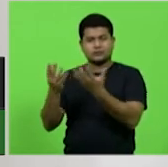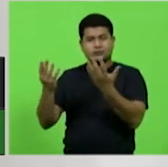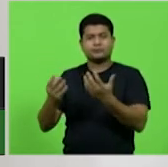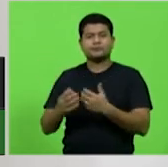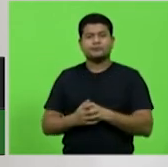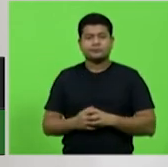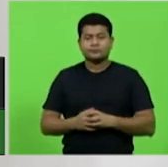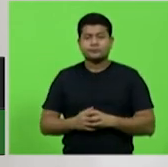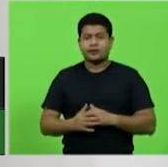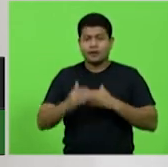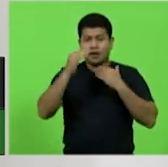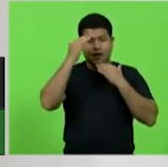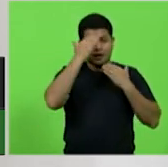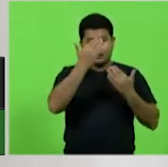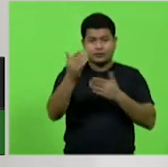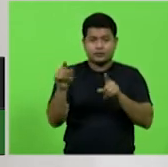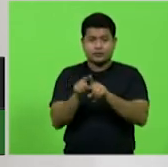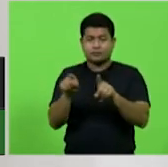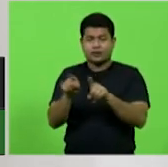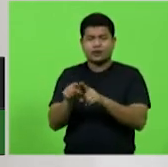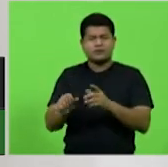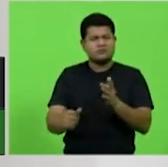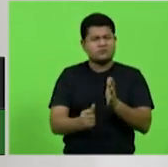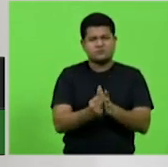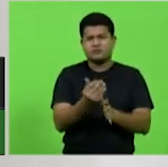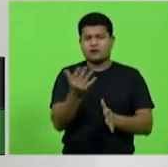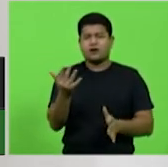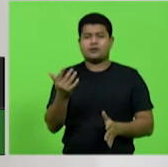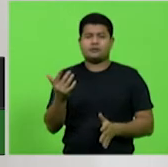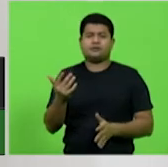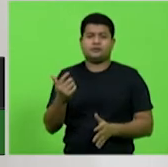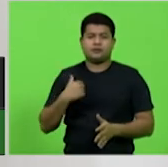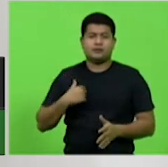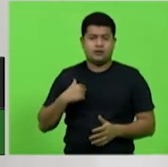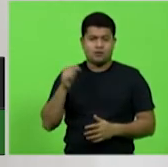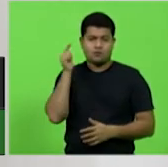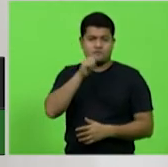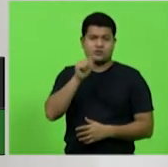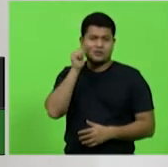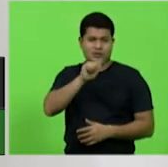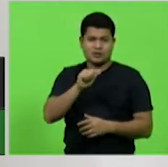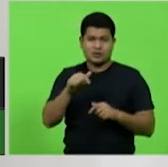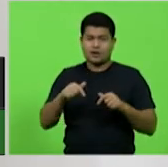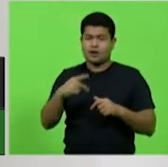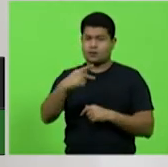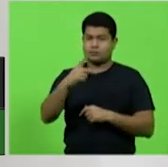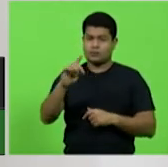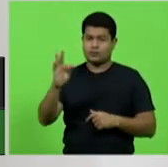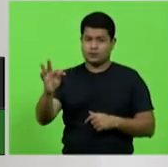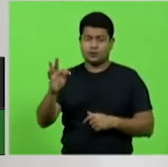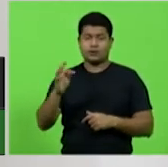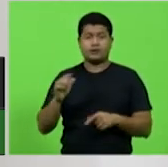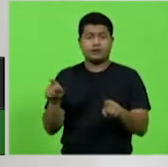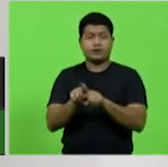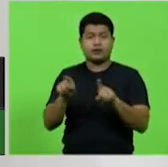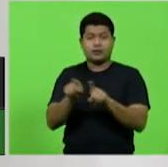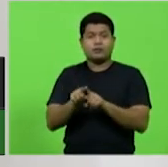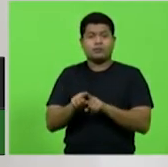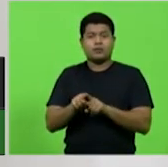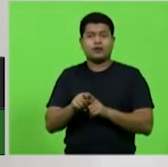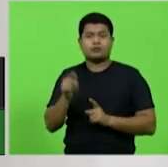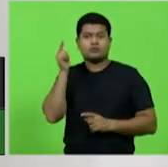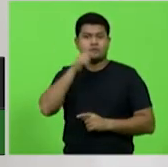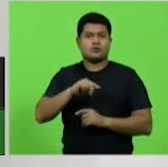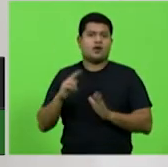Agradeço por todas as oportunidades que desfrutei no PDT, as funções públicas que tive o privilégio de assumir em